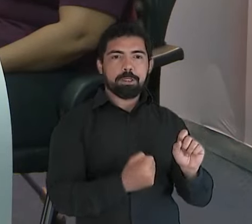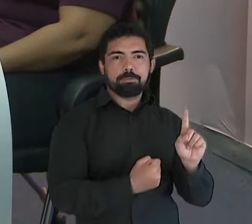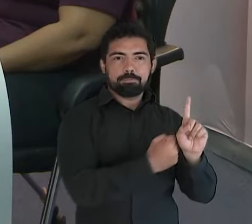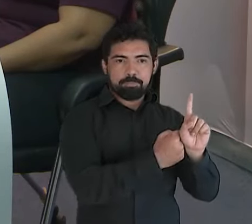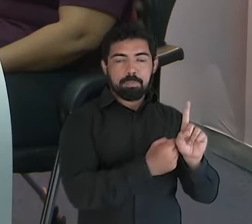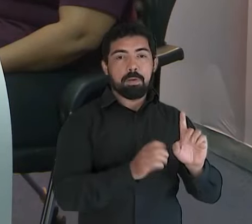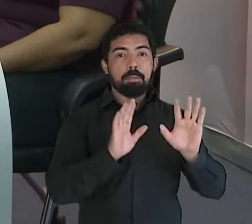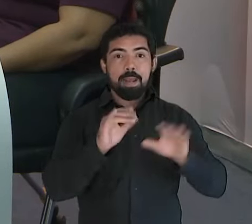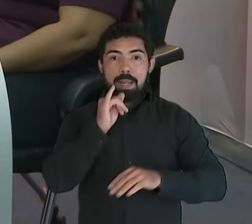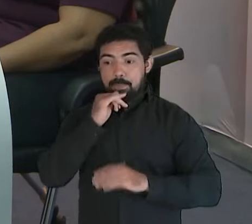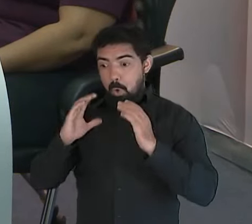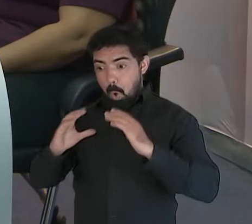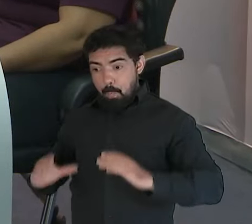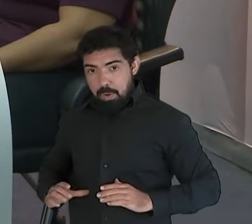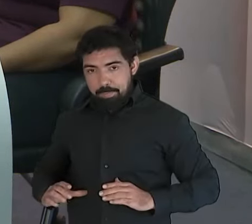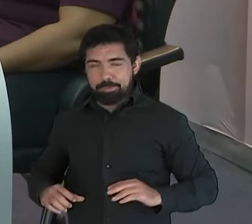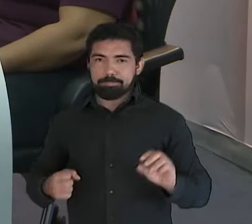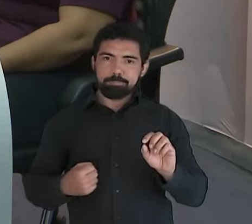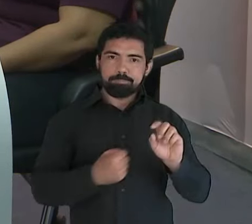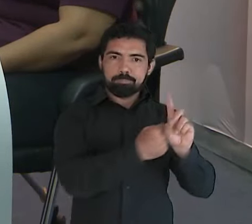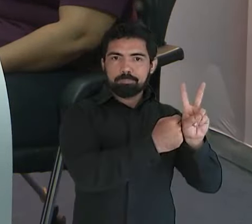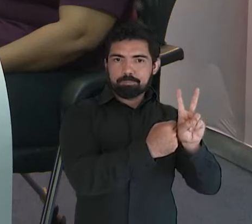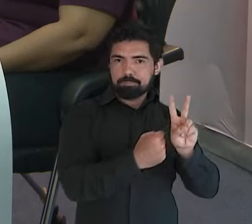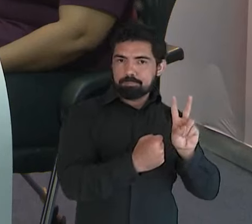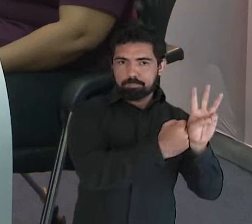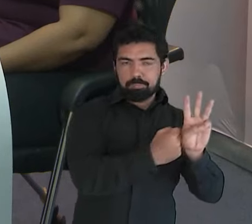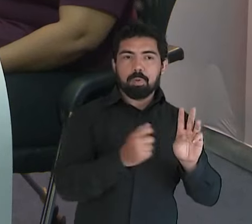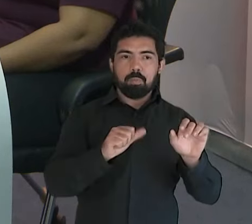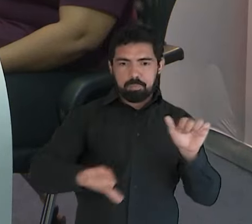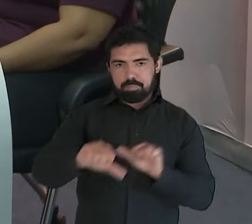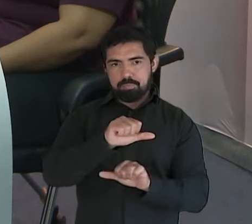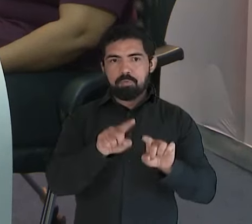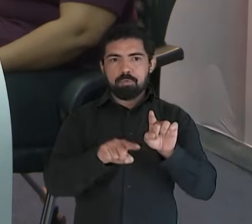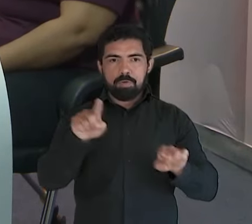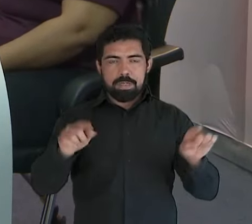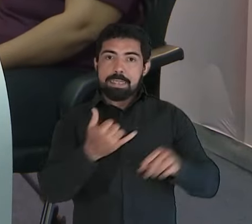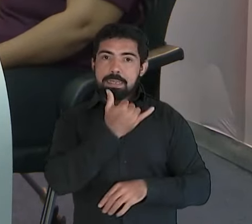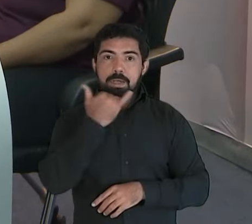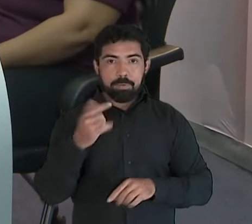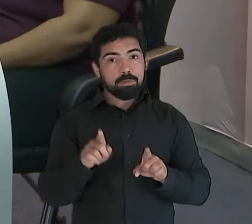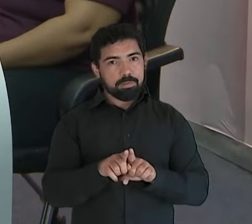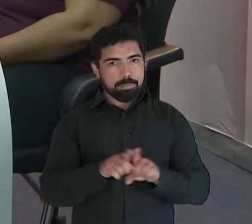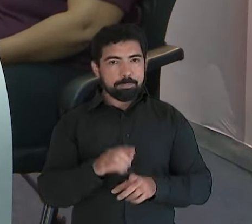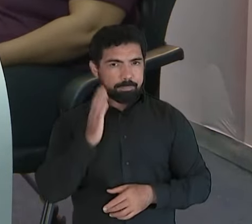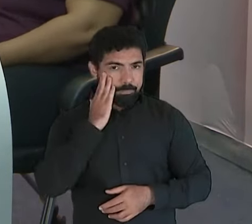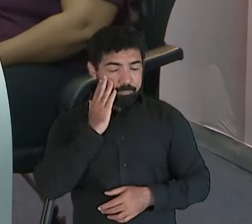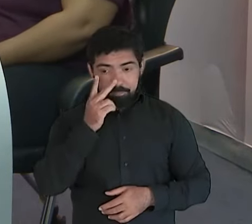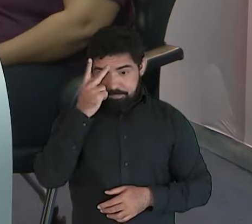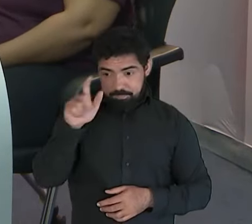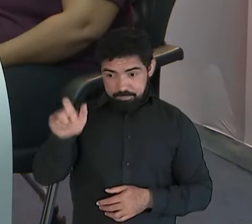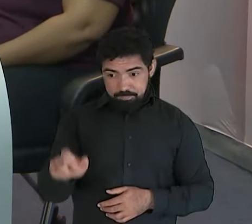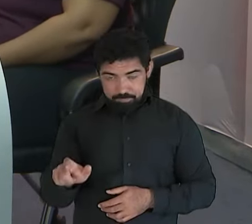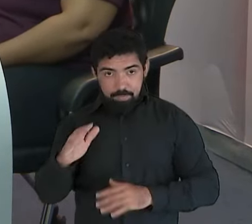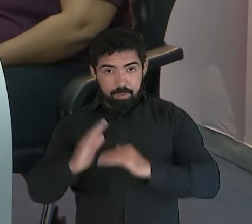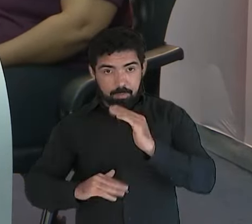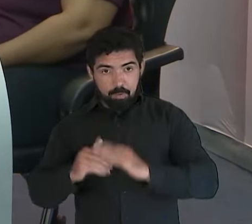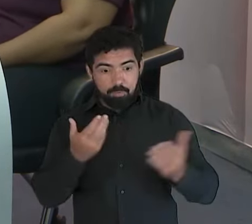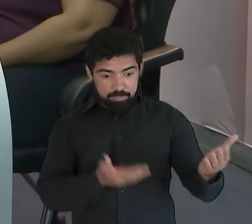Doutora? A intenção aqui é exatamente tentar, quando a gente coloca o nível de suporte, é tentar que o profissional que receba ele,